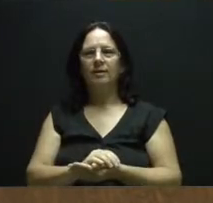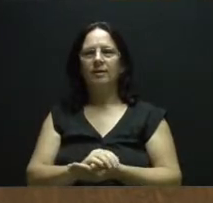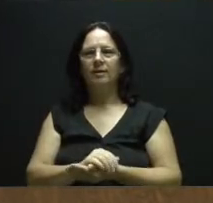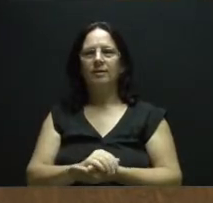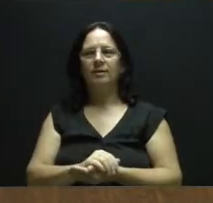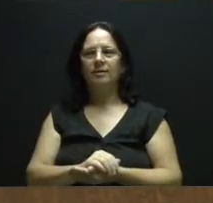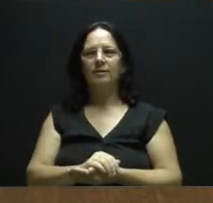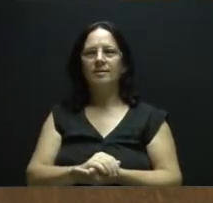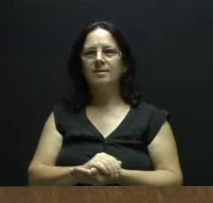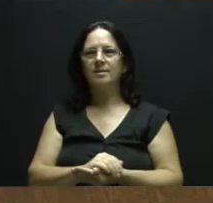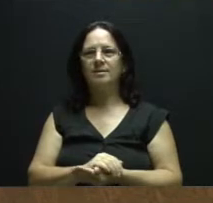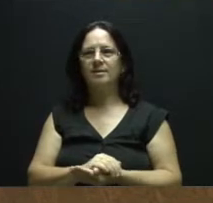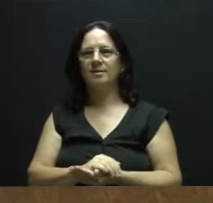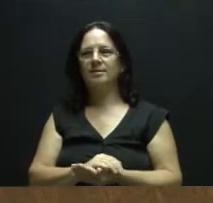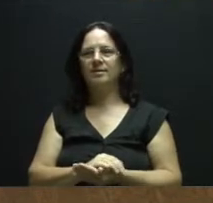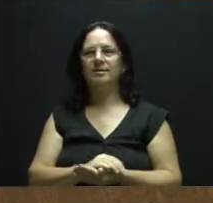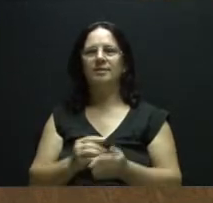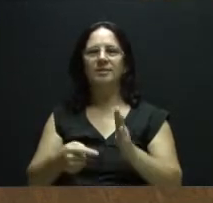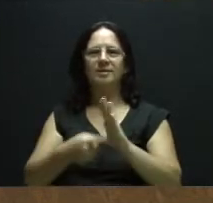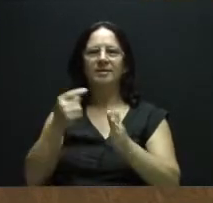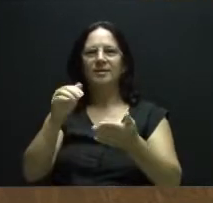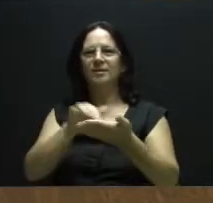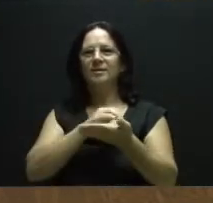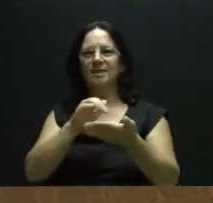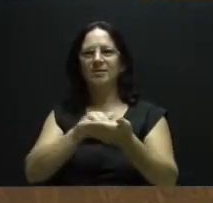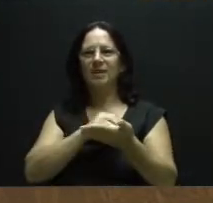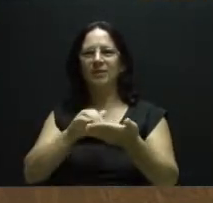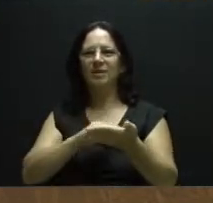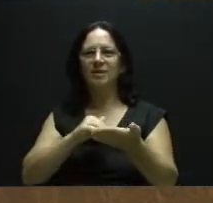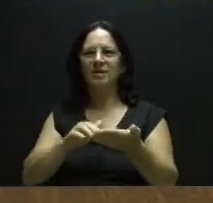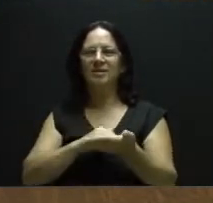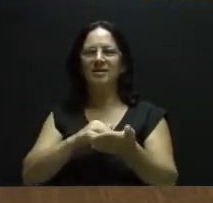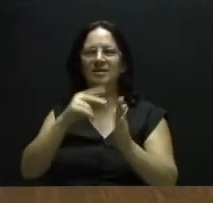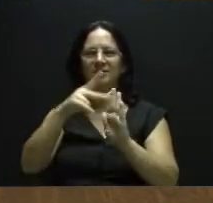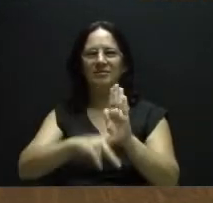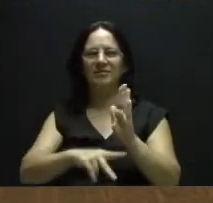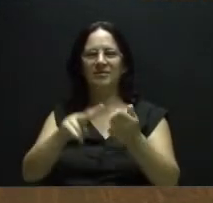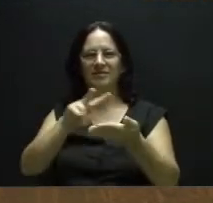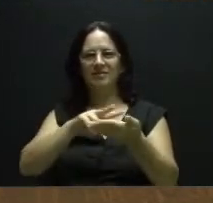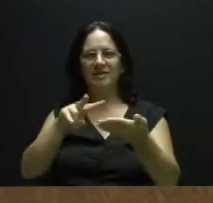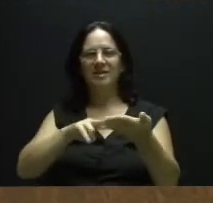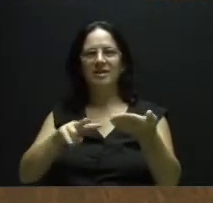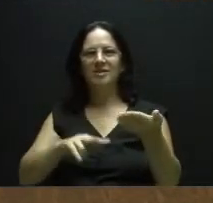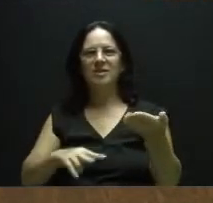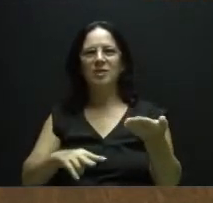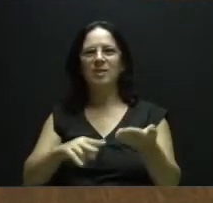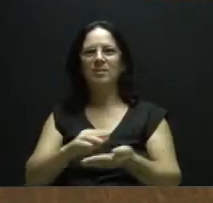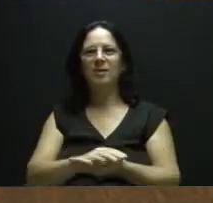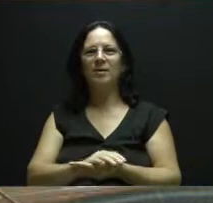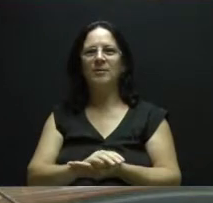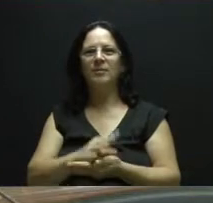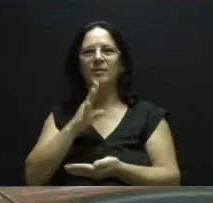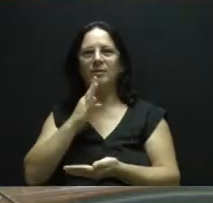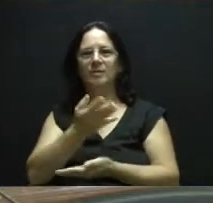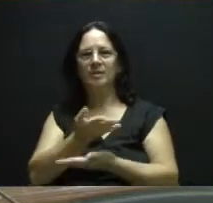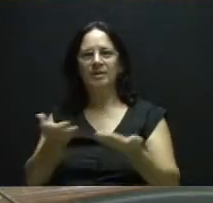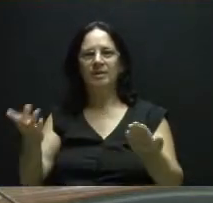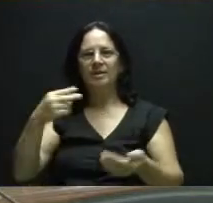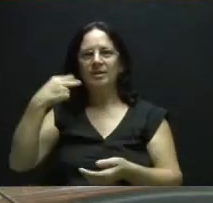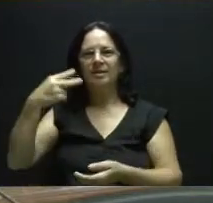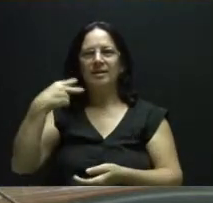solicita o senhor primeiro secretário que proceda à leitura do projeto conforme deliberação do plenário